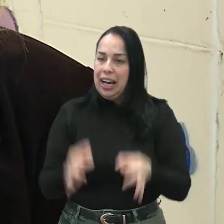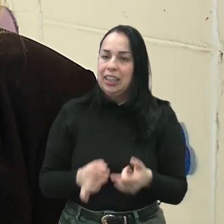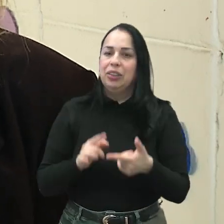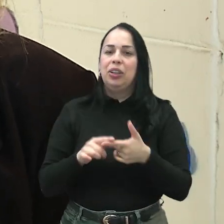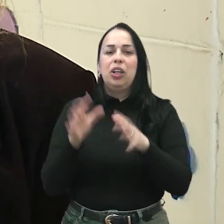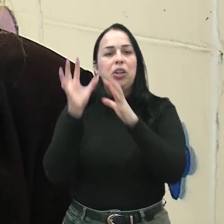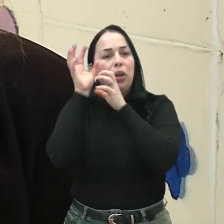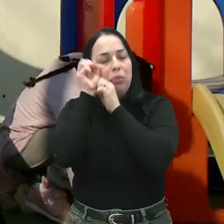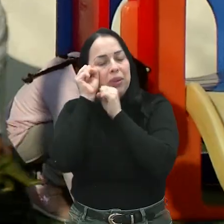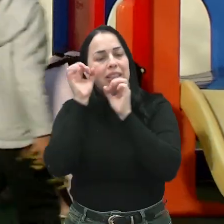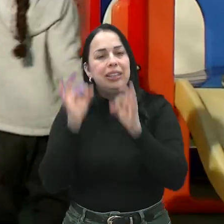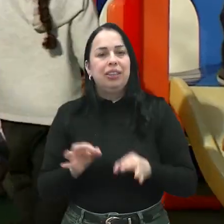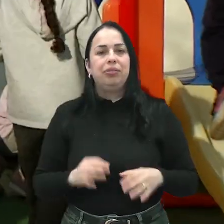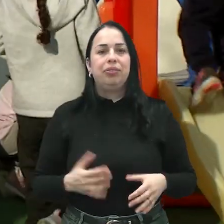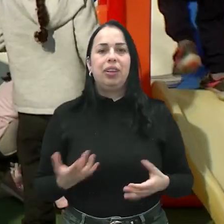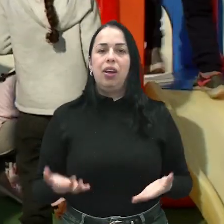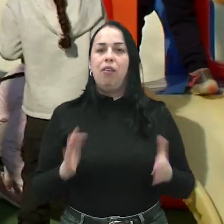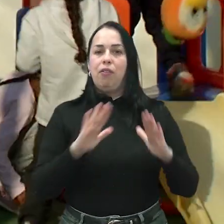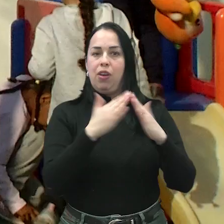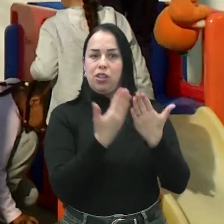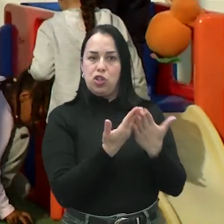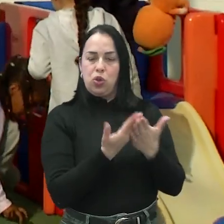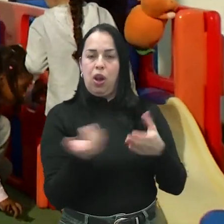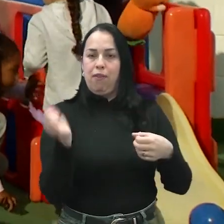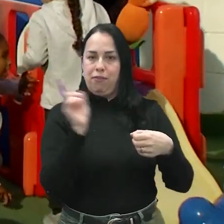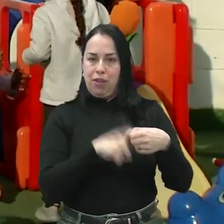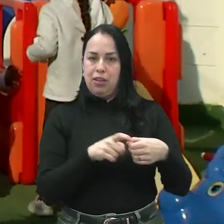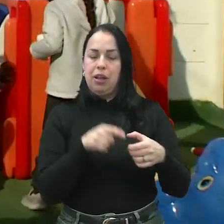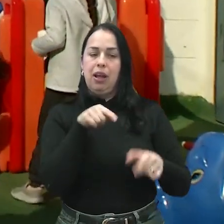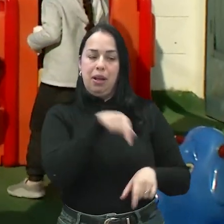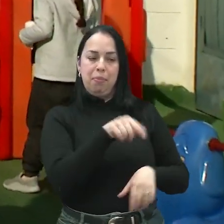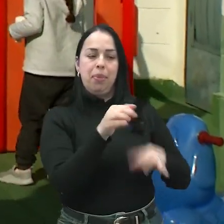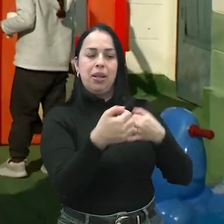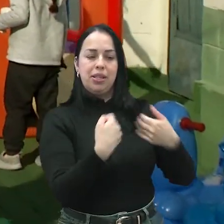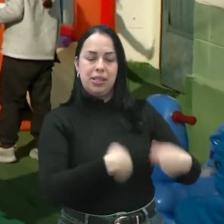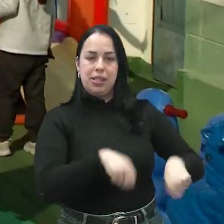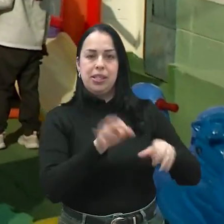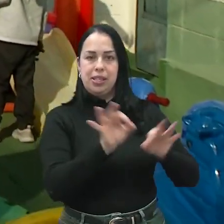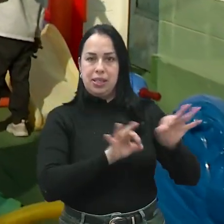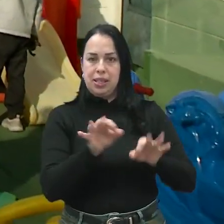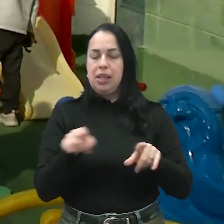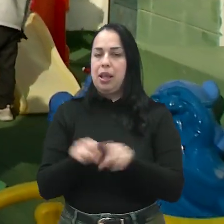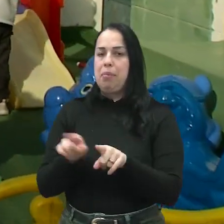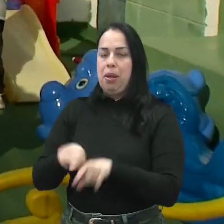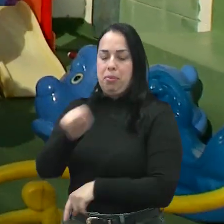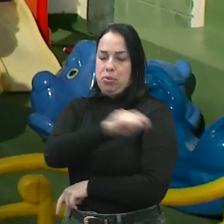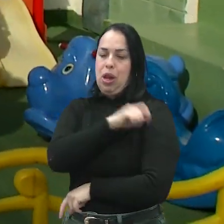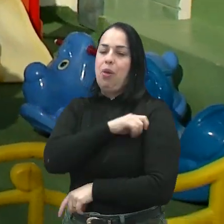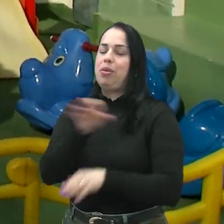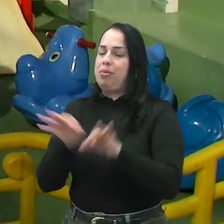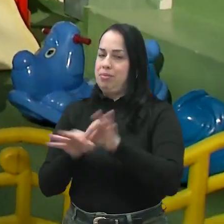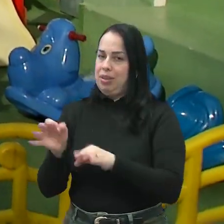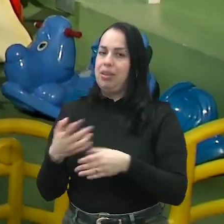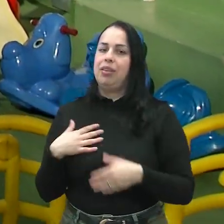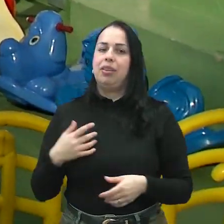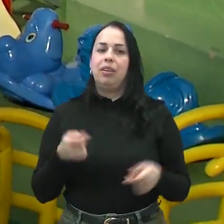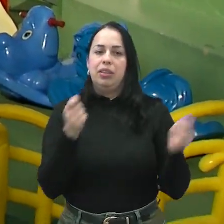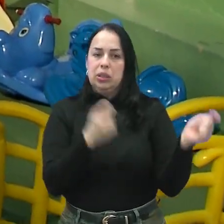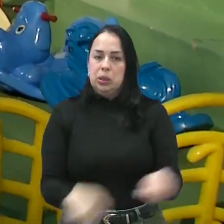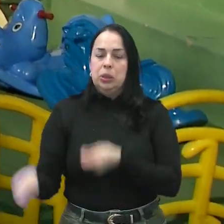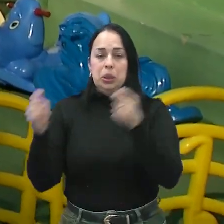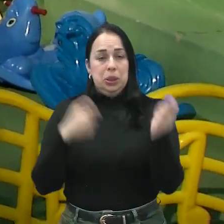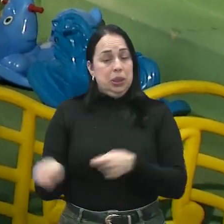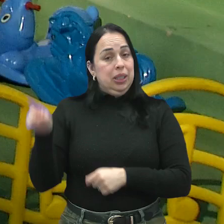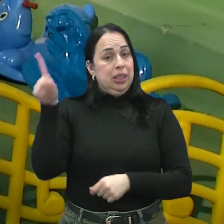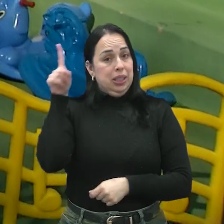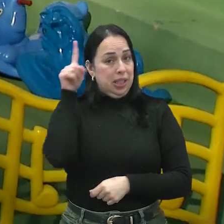de dormir. A volta às aulas exige preparação tanto para as escolas quanto para os pais e alunos. Encarar a rotina